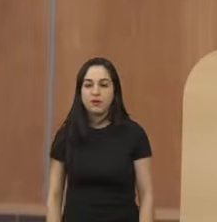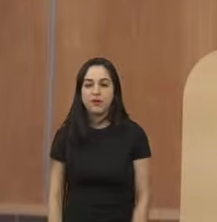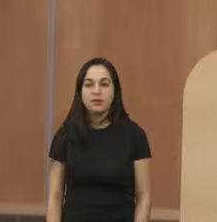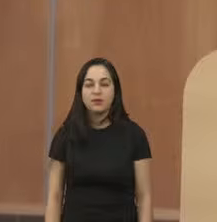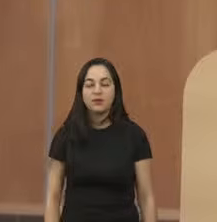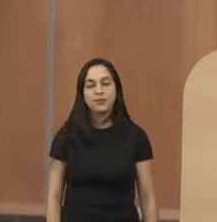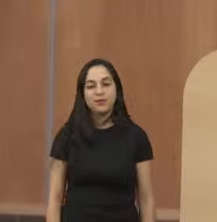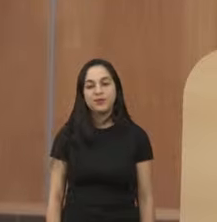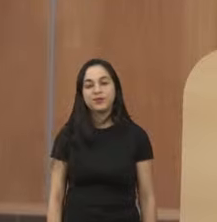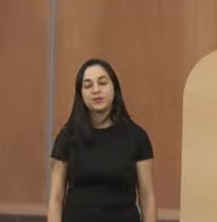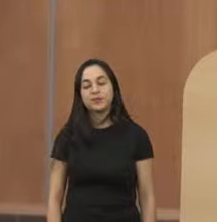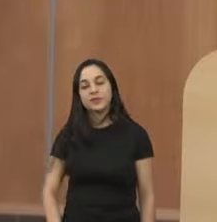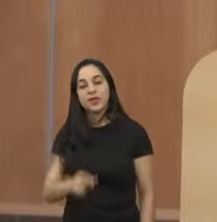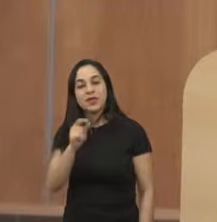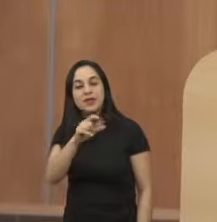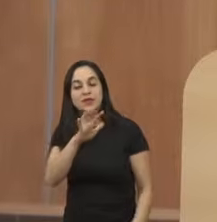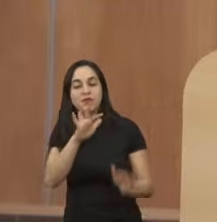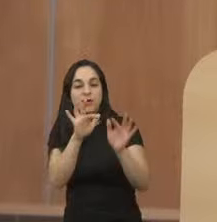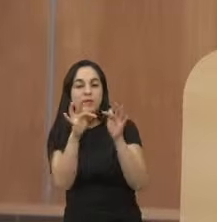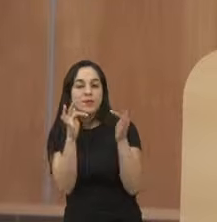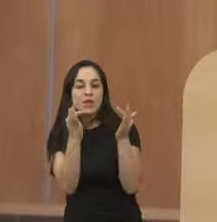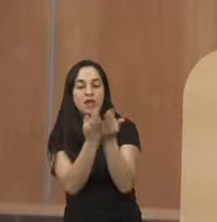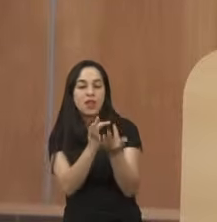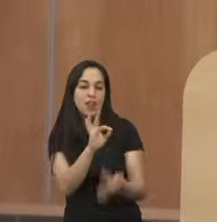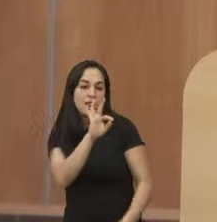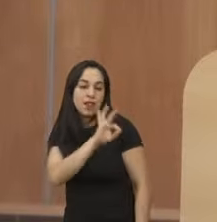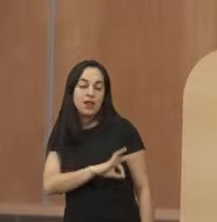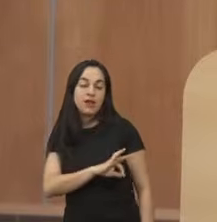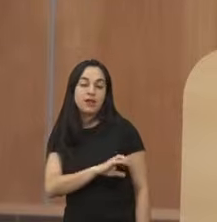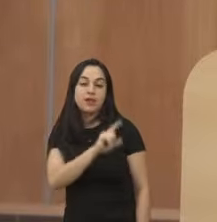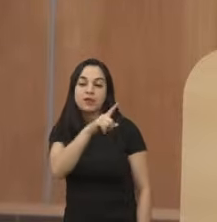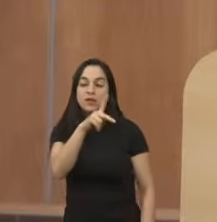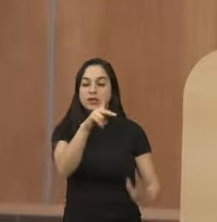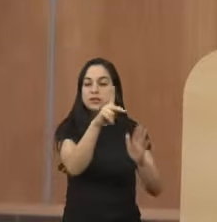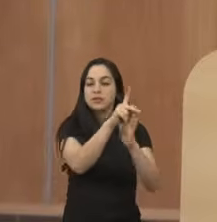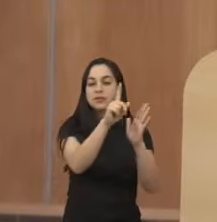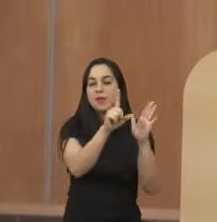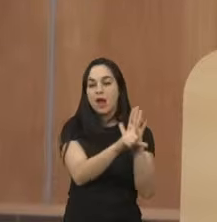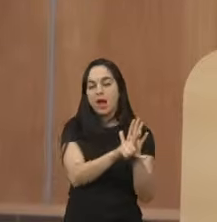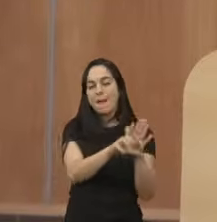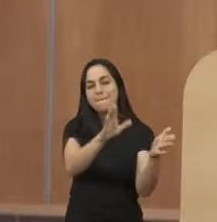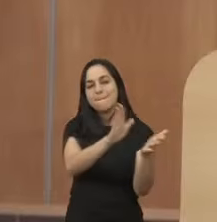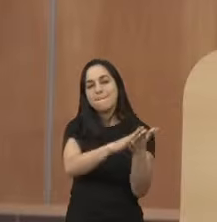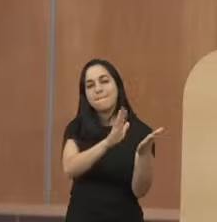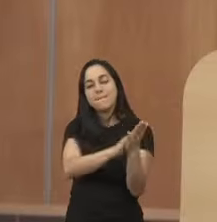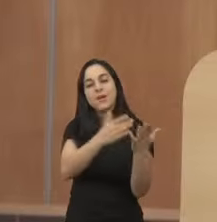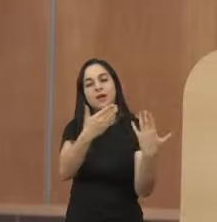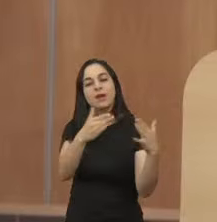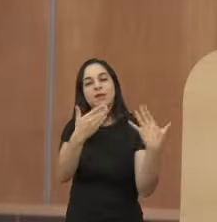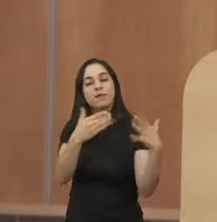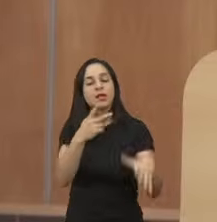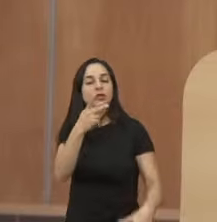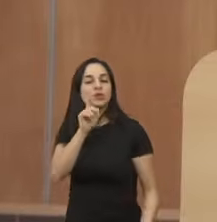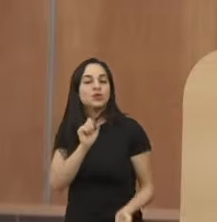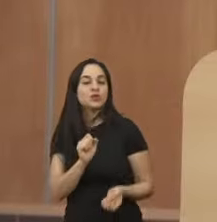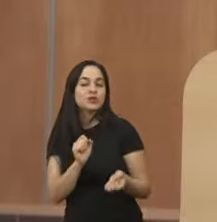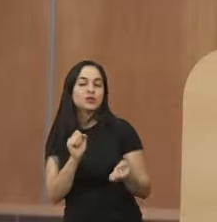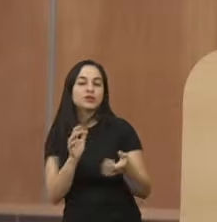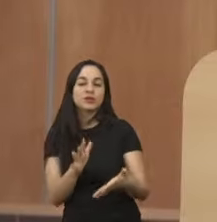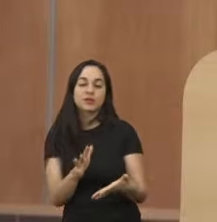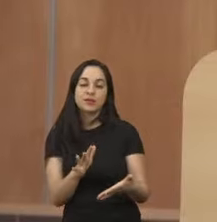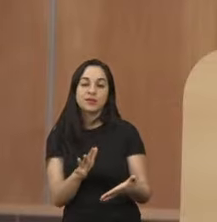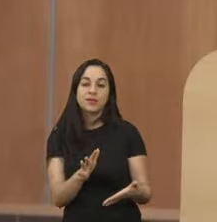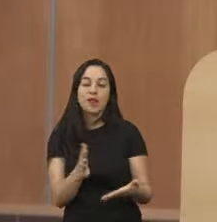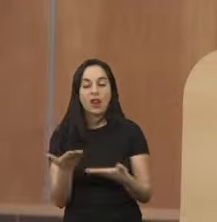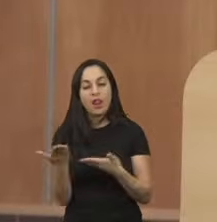familiar. Então, esse nosso projeto aqui do prefeito Celso Florencio, né, parabenizar você pela sua iniciativa, ele traz